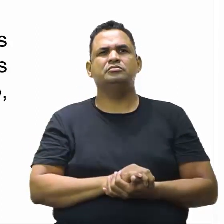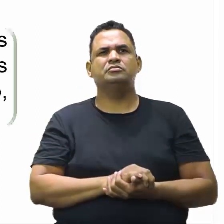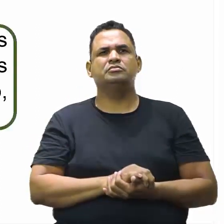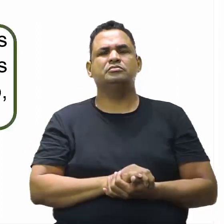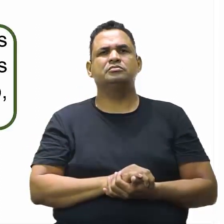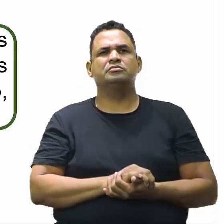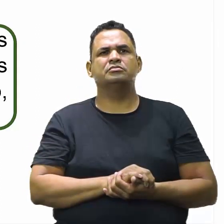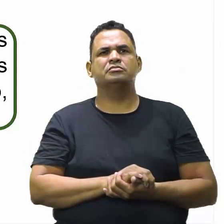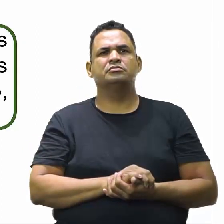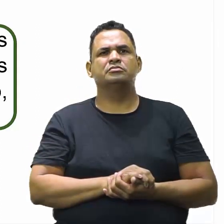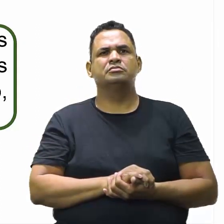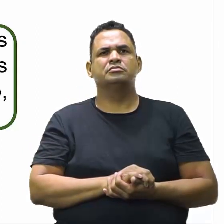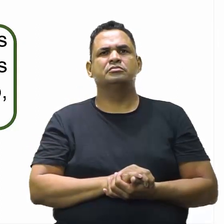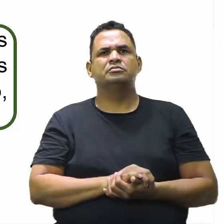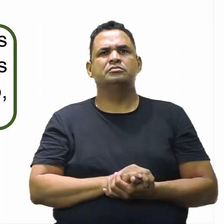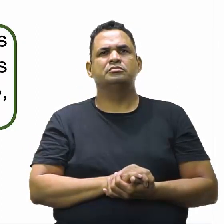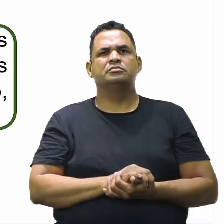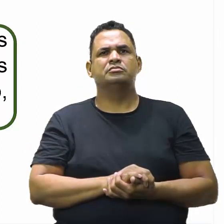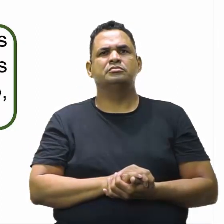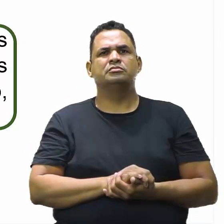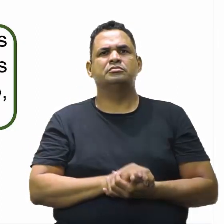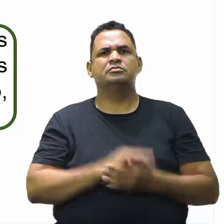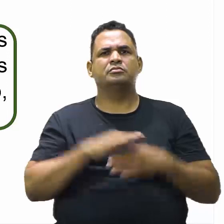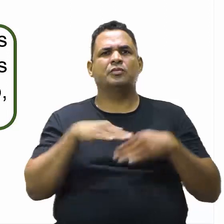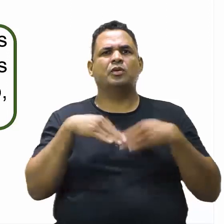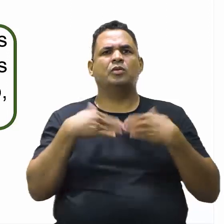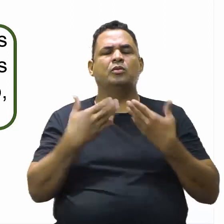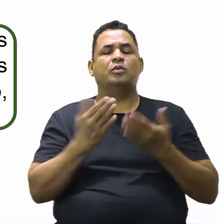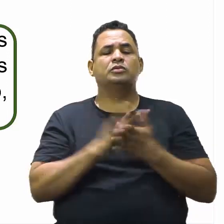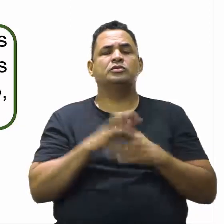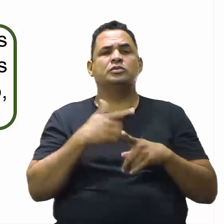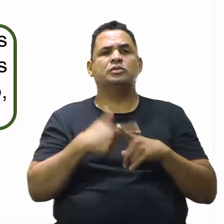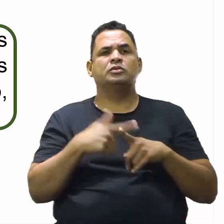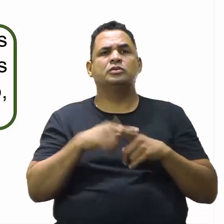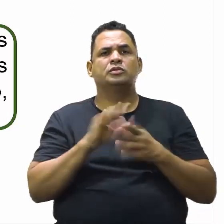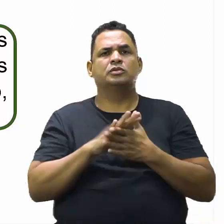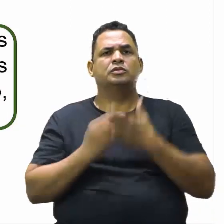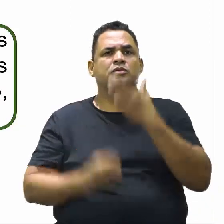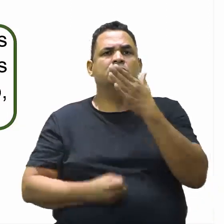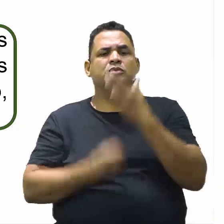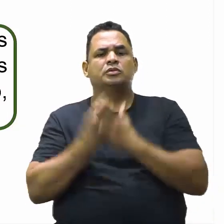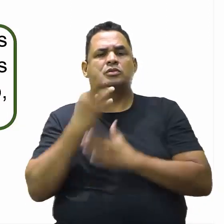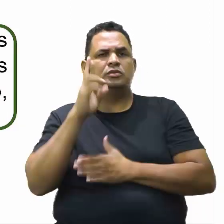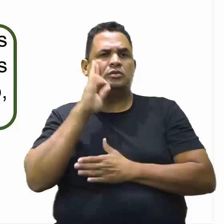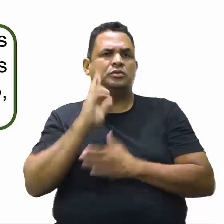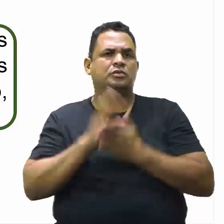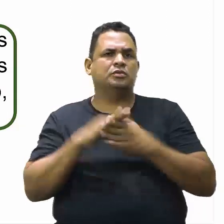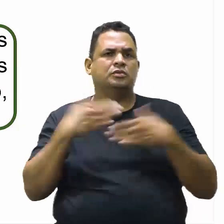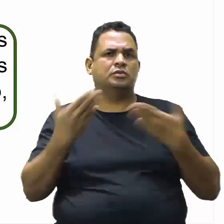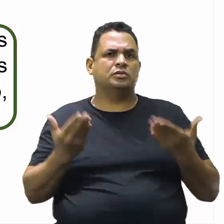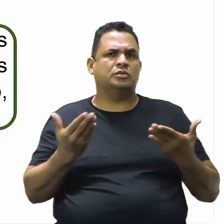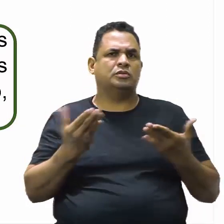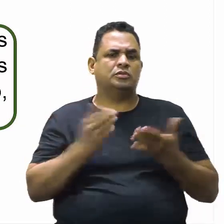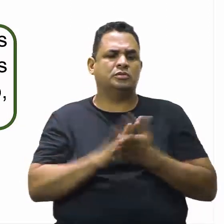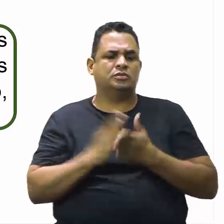dessa primeira questão. Então, quais foram os problemas aí que surgiram em Rondônia com a chegada